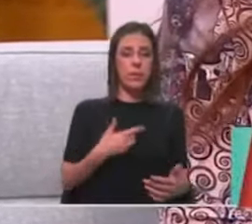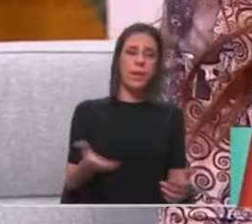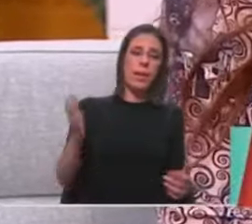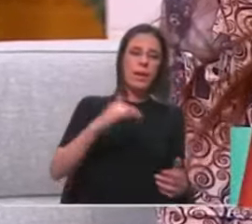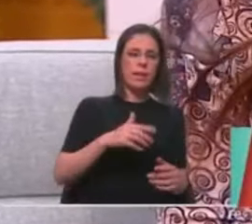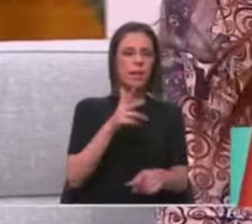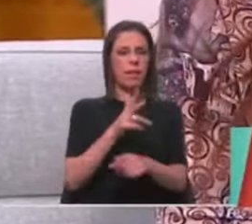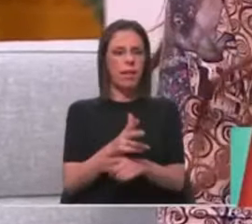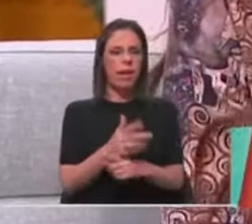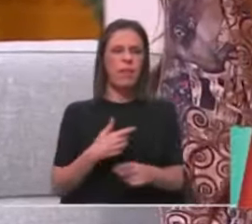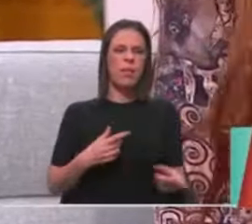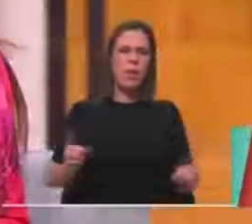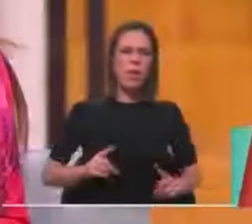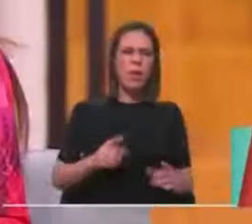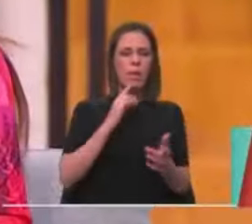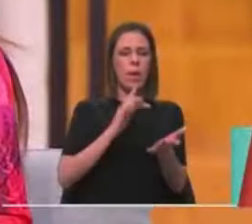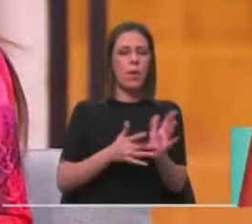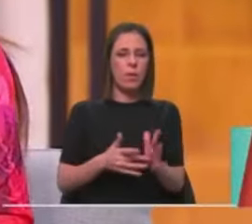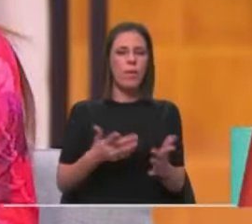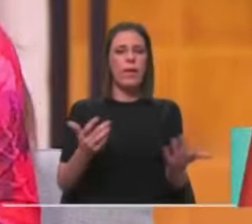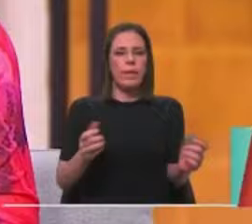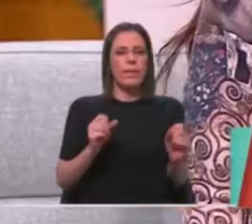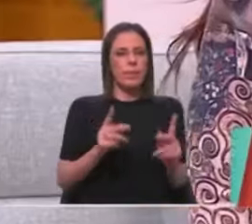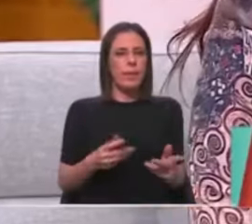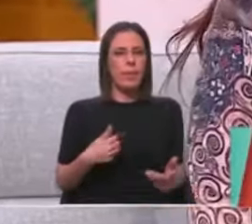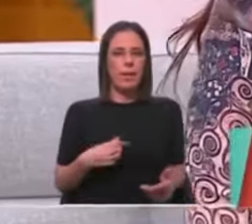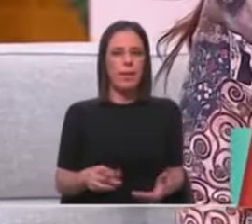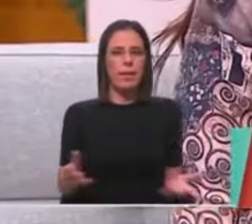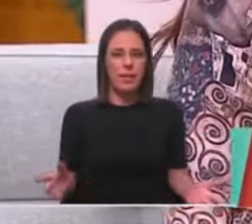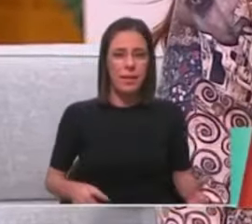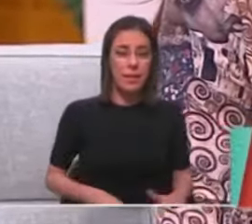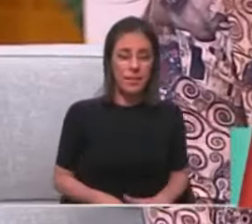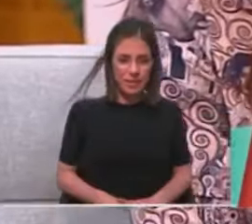fazer um casting. Ai não, é para uma novela, então está bem.